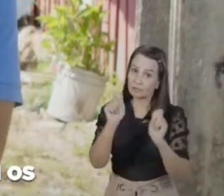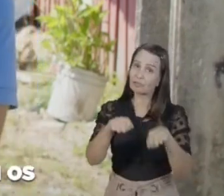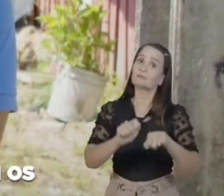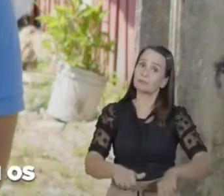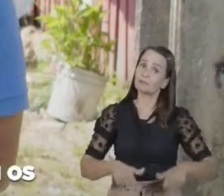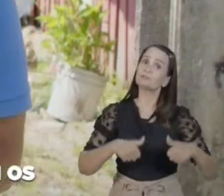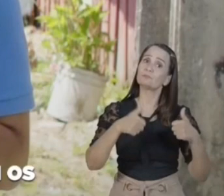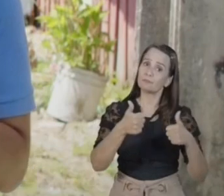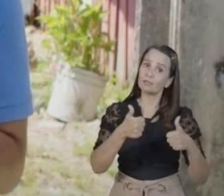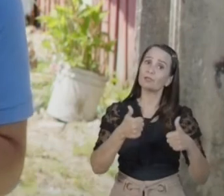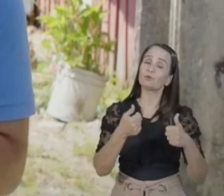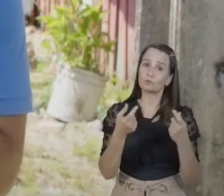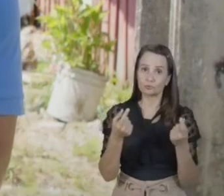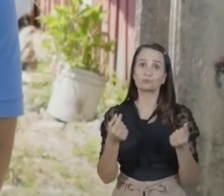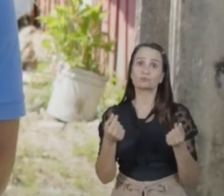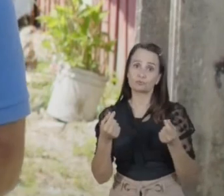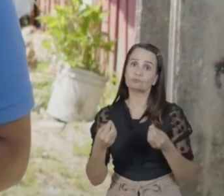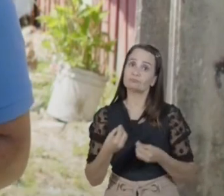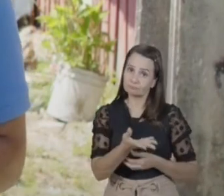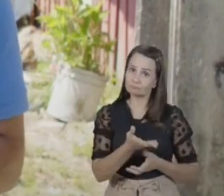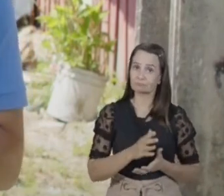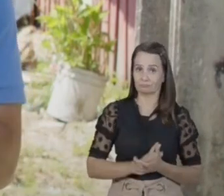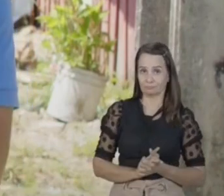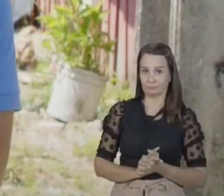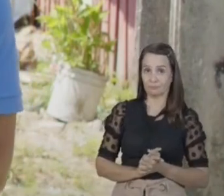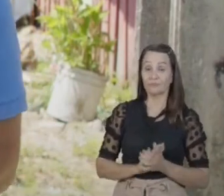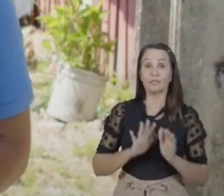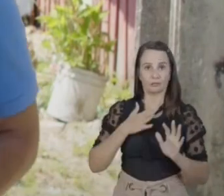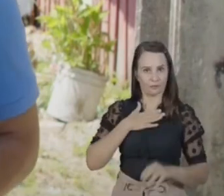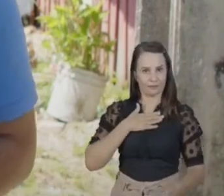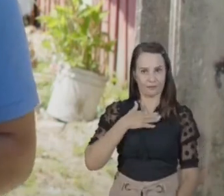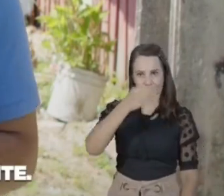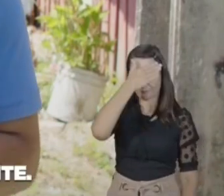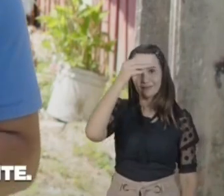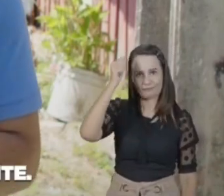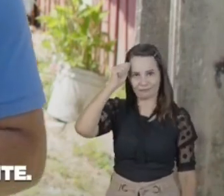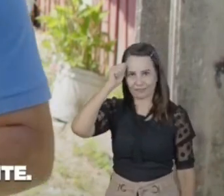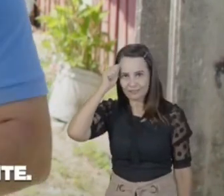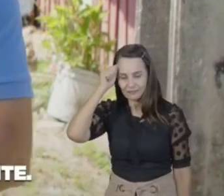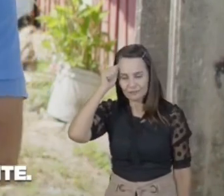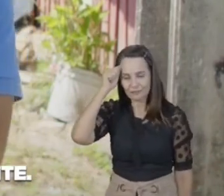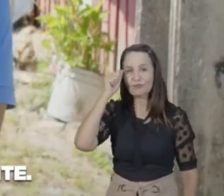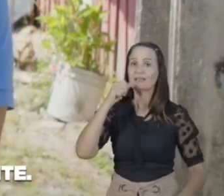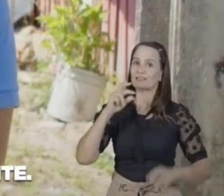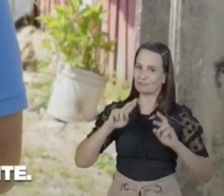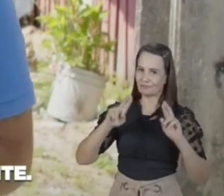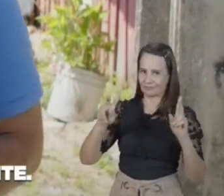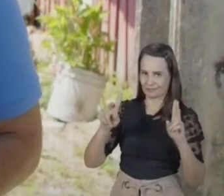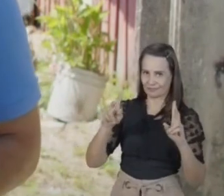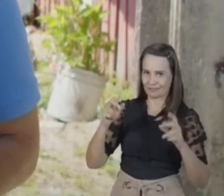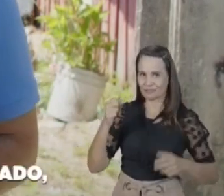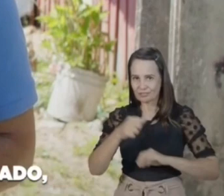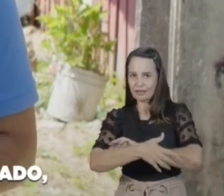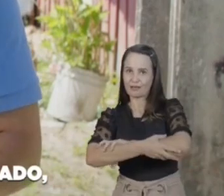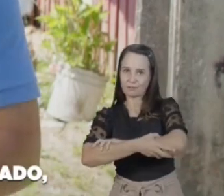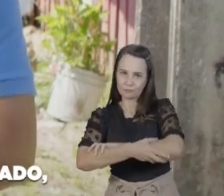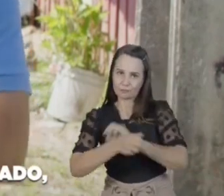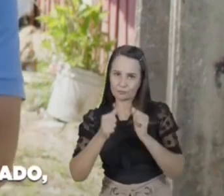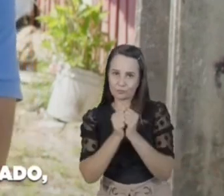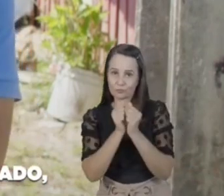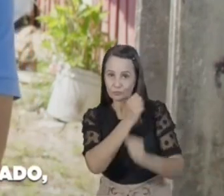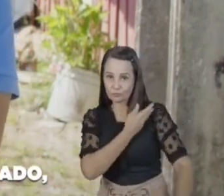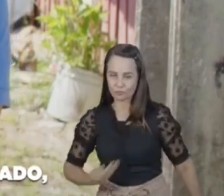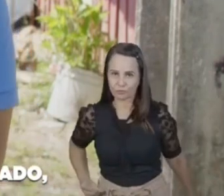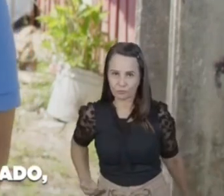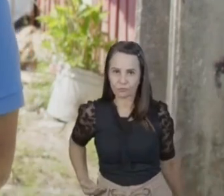ruas dá para melhorar com os milhões que foram desviados na sua gestão? Comigo na prefeitura vai ser diferente. Em parceria